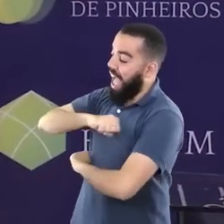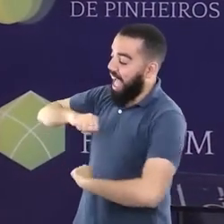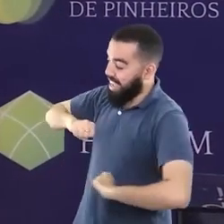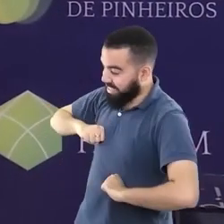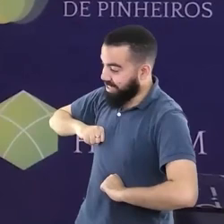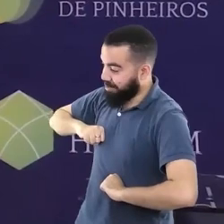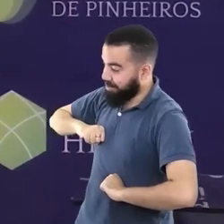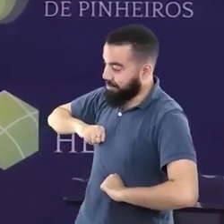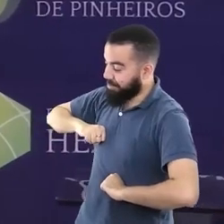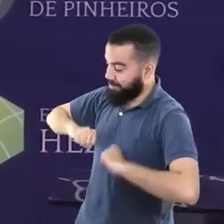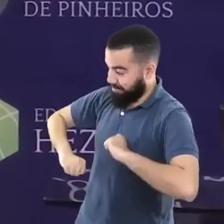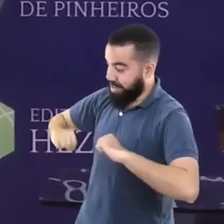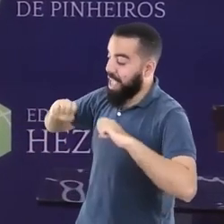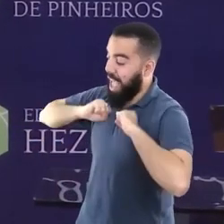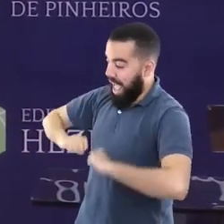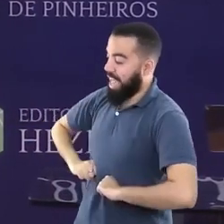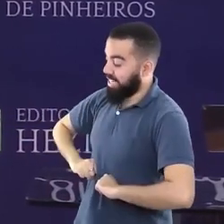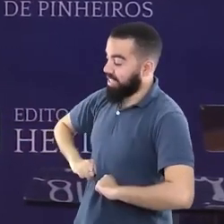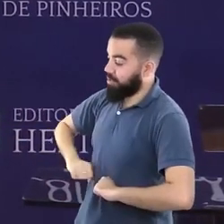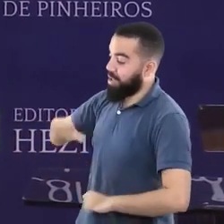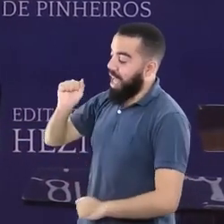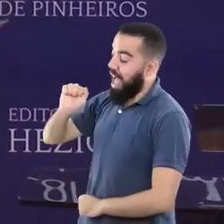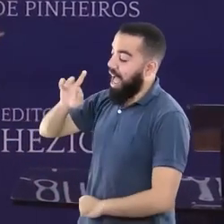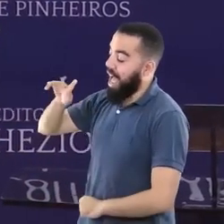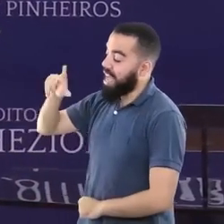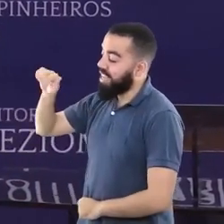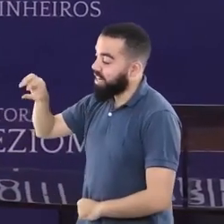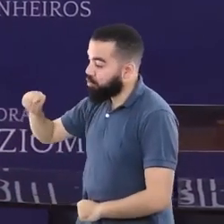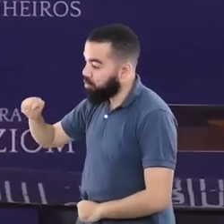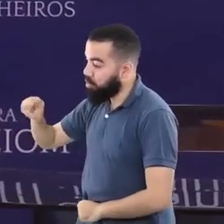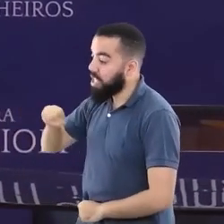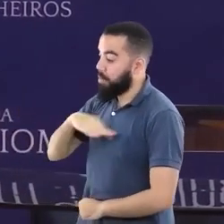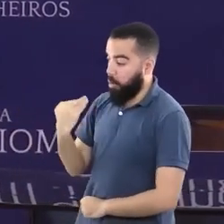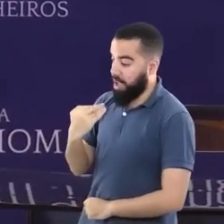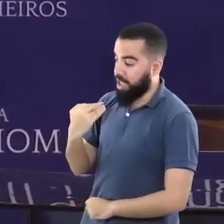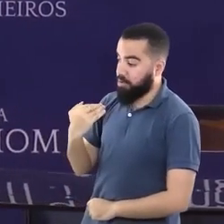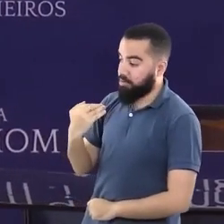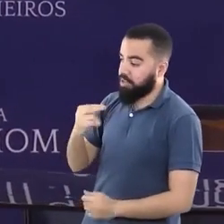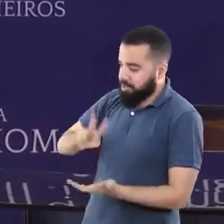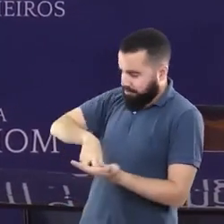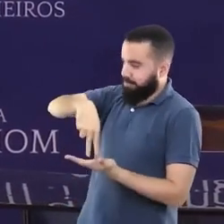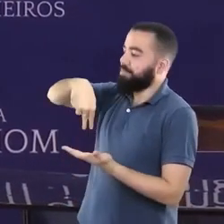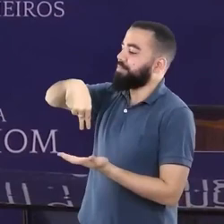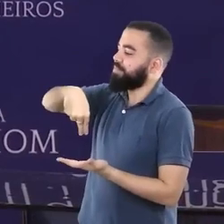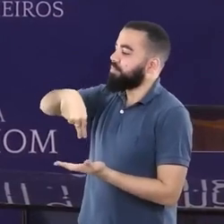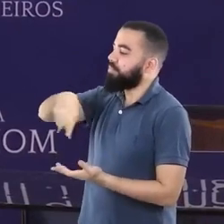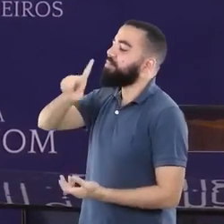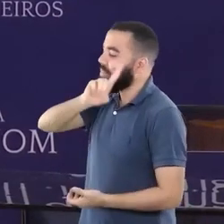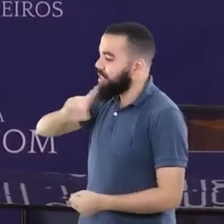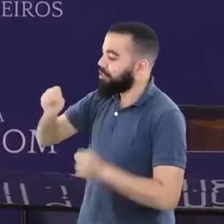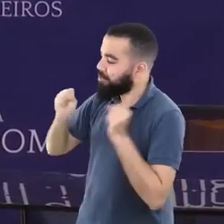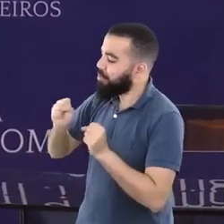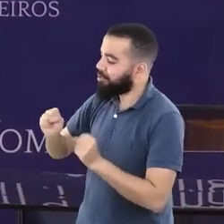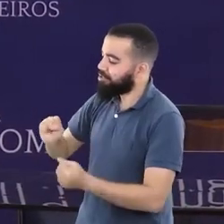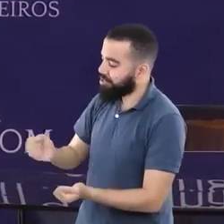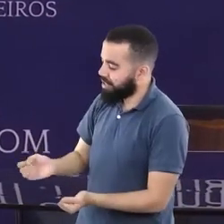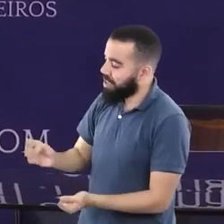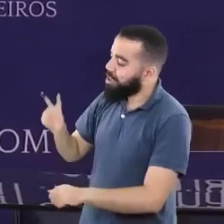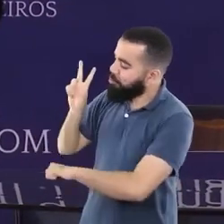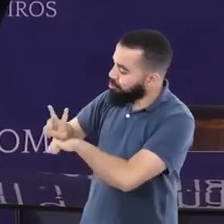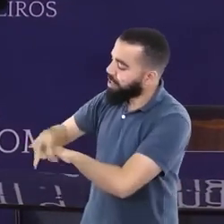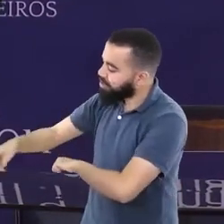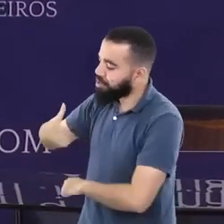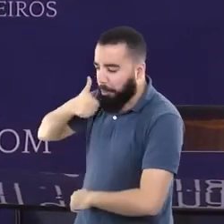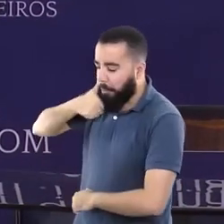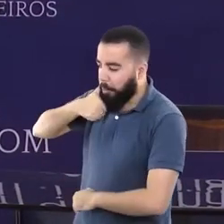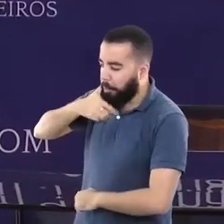morreu? Ué, mas se morreu também tem esperança. Você não viu na Bíblia lá que Jesus ressuscita os mortos? Ele ressuscita